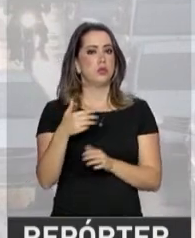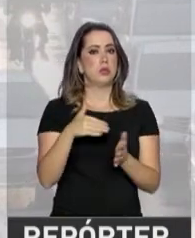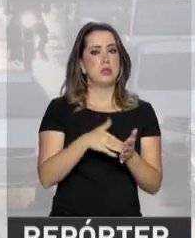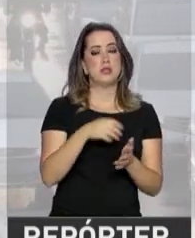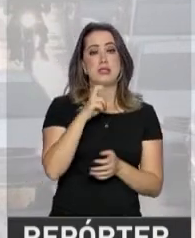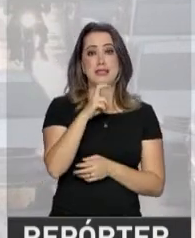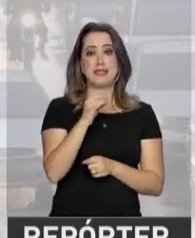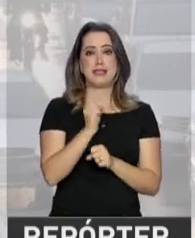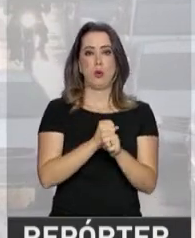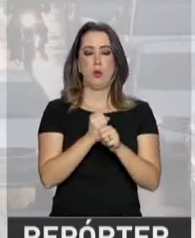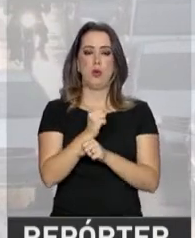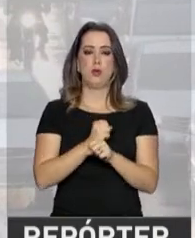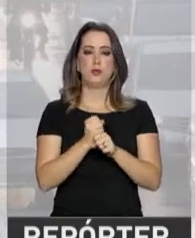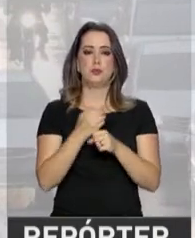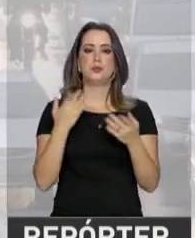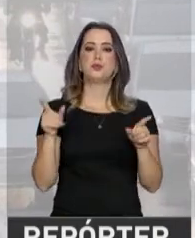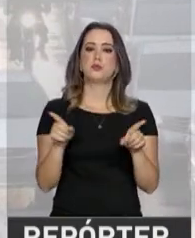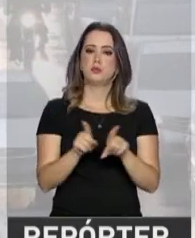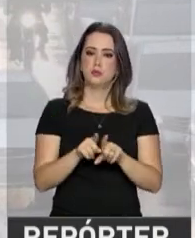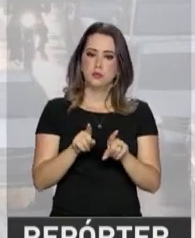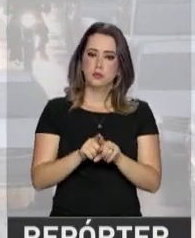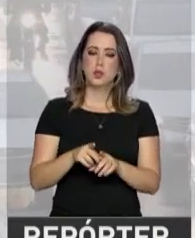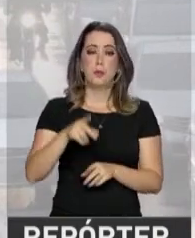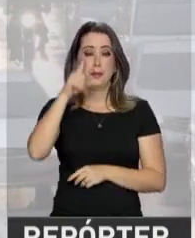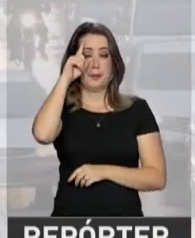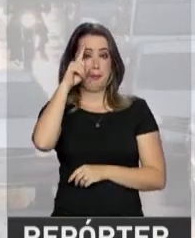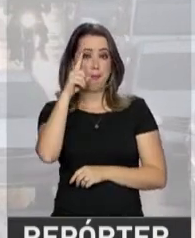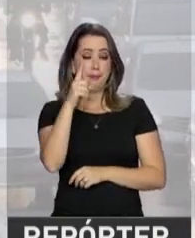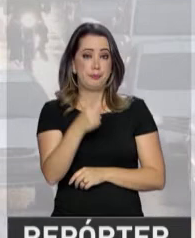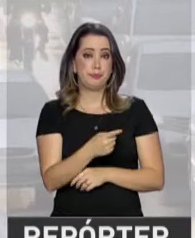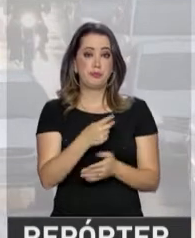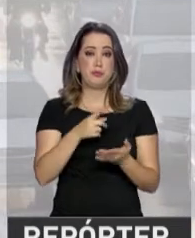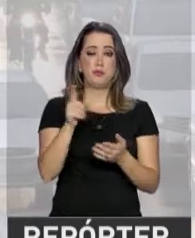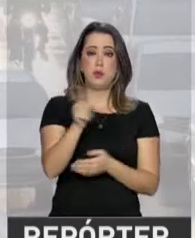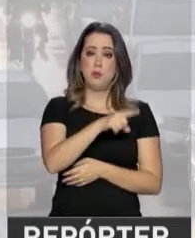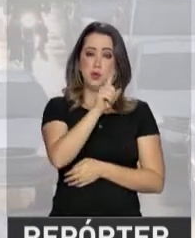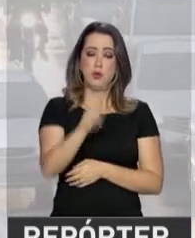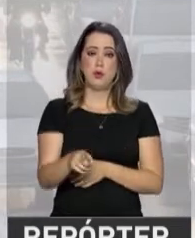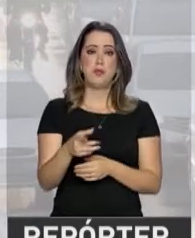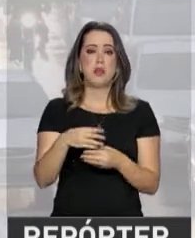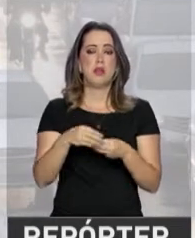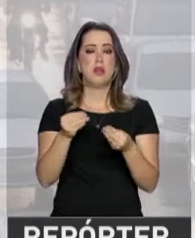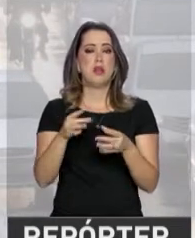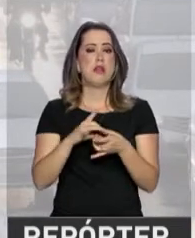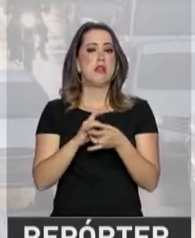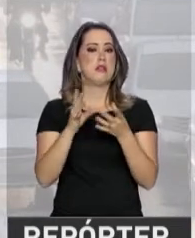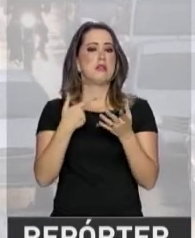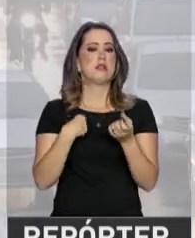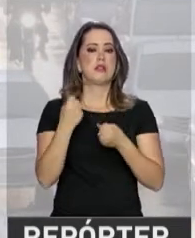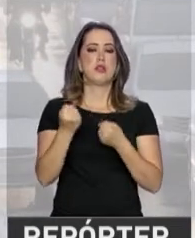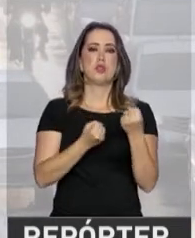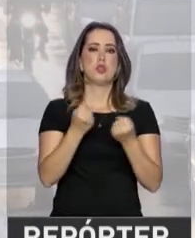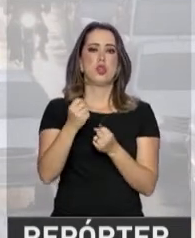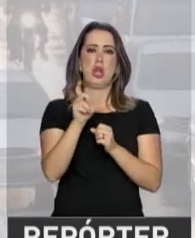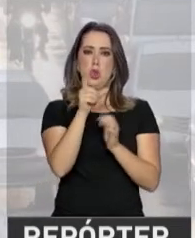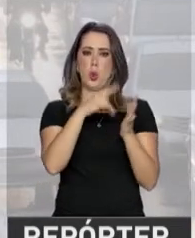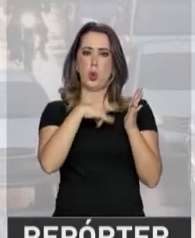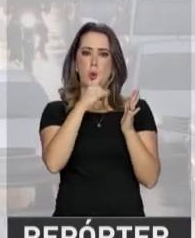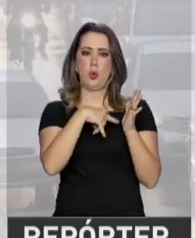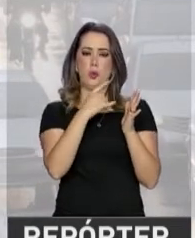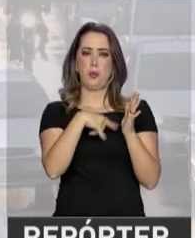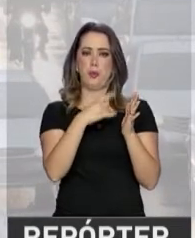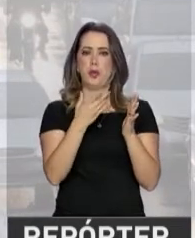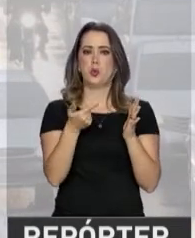anos. Além disso, para esse crime, a lei também proíbe o motorista de obter permissão ou habilitação para dirigir